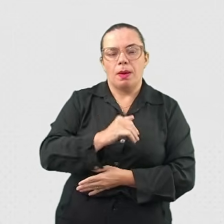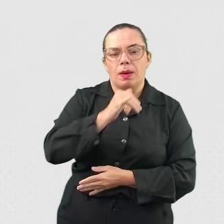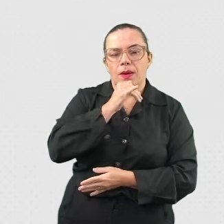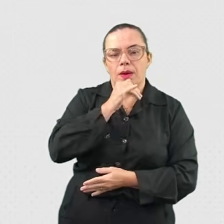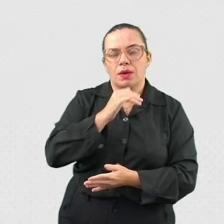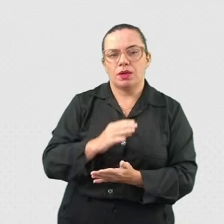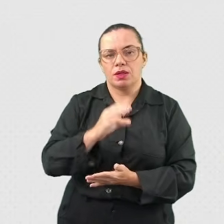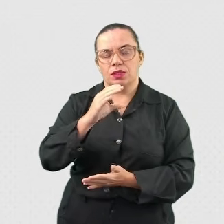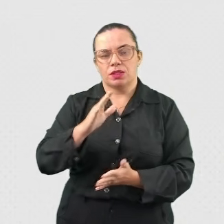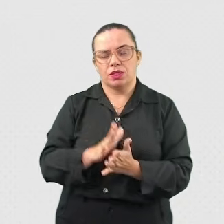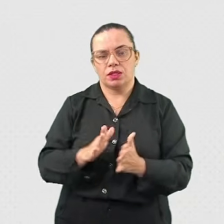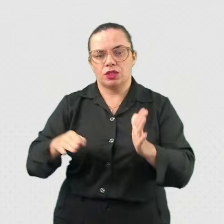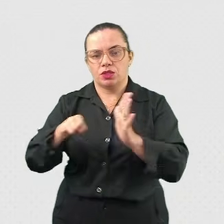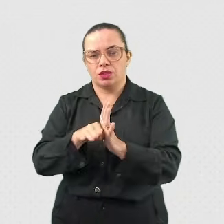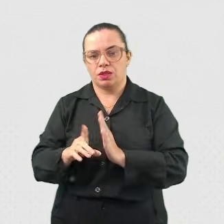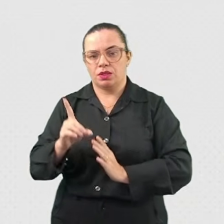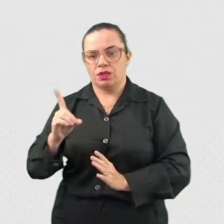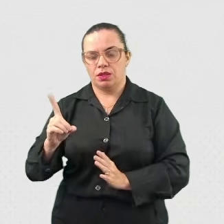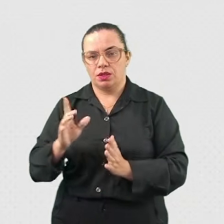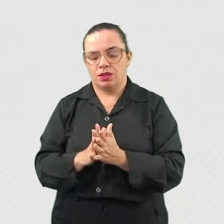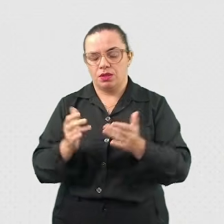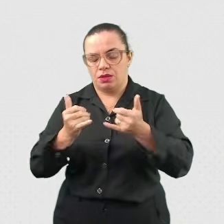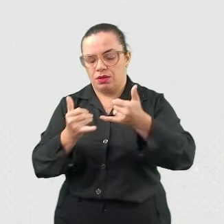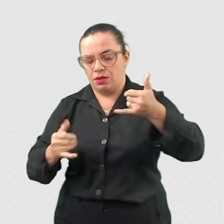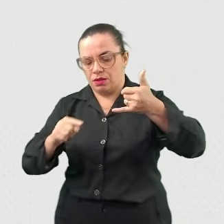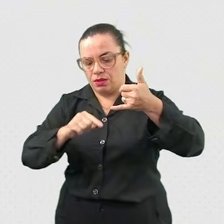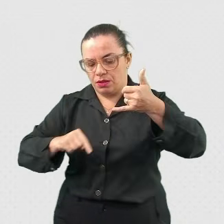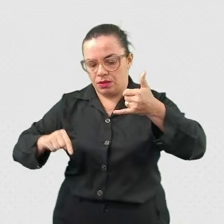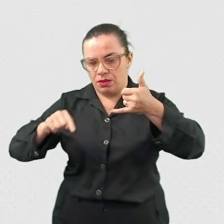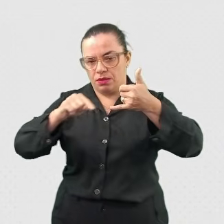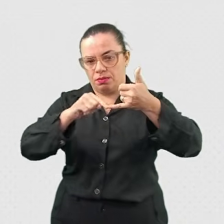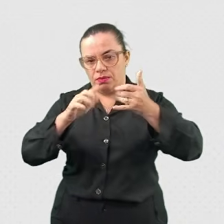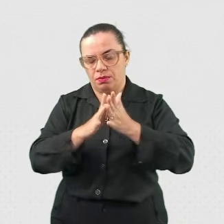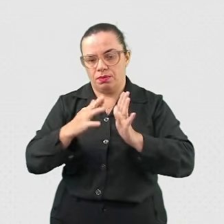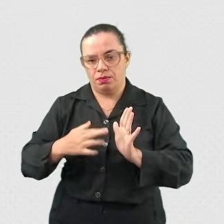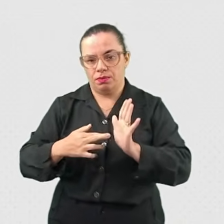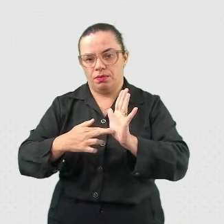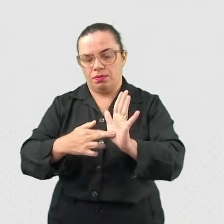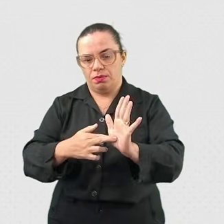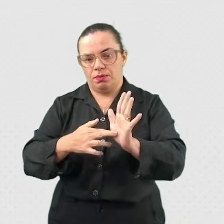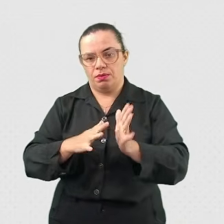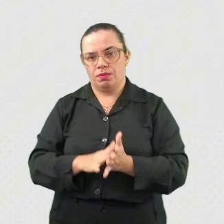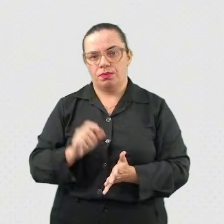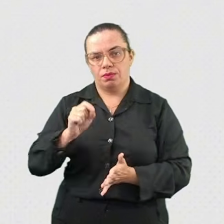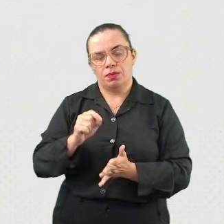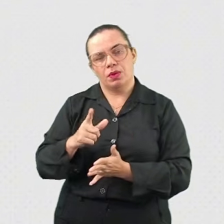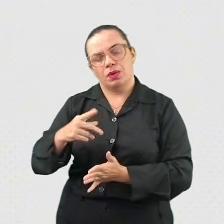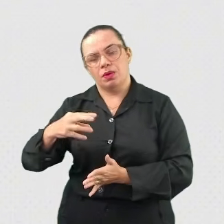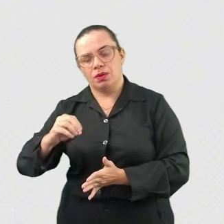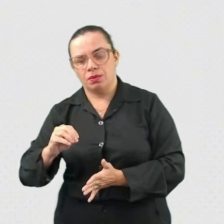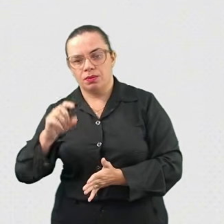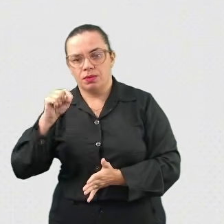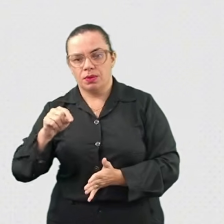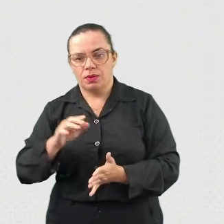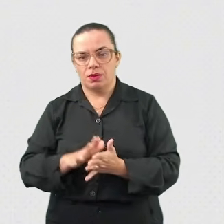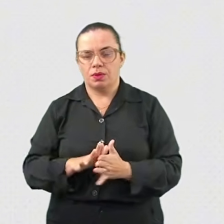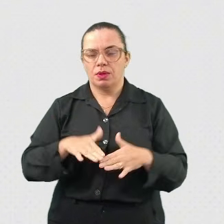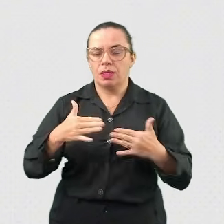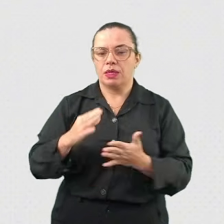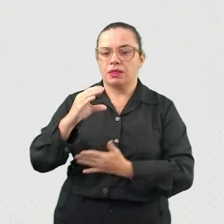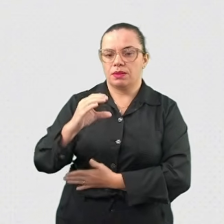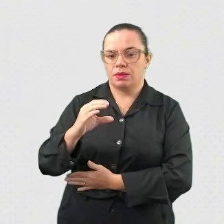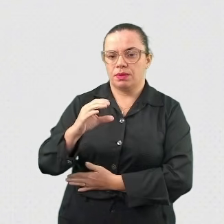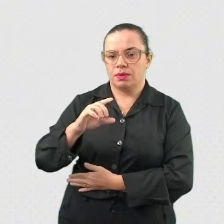D. Então isso aqui, ó, representa um lado do polígono, né? Então esse é outro elemento. Tá? Então você tem um lado, por exemplo,